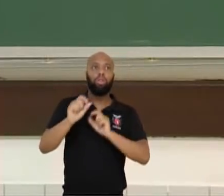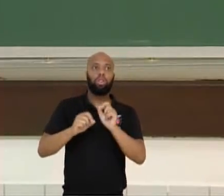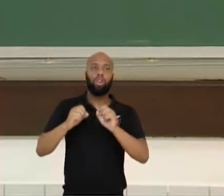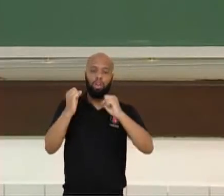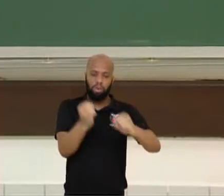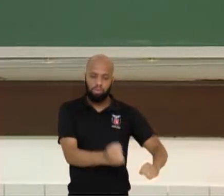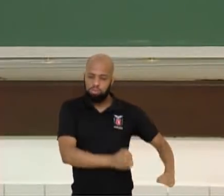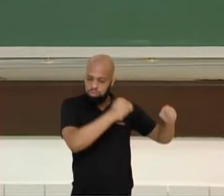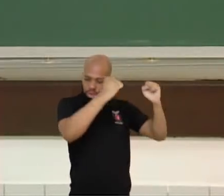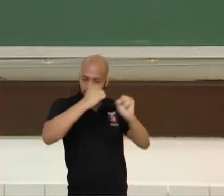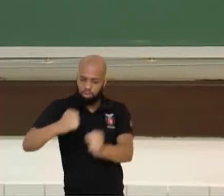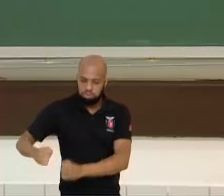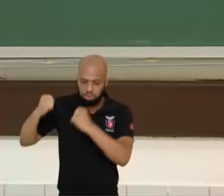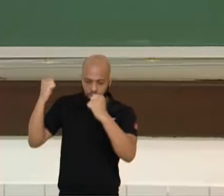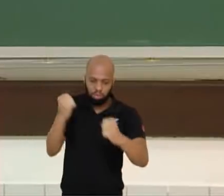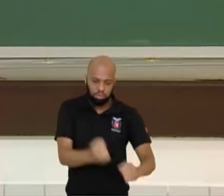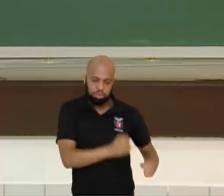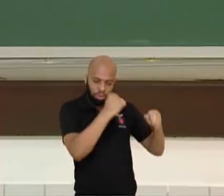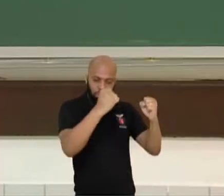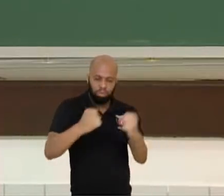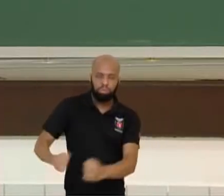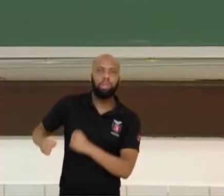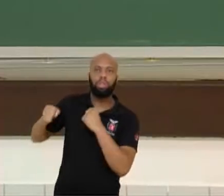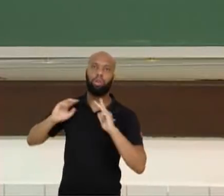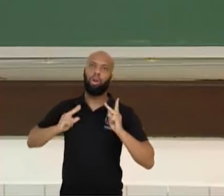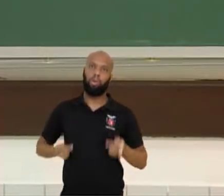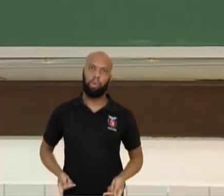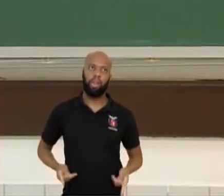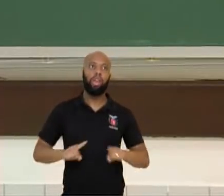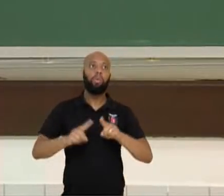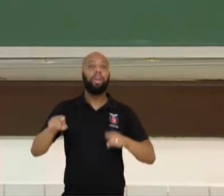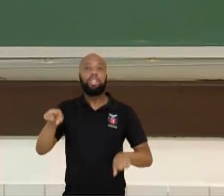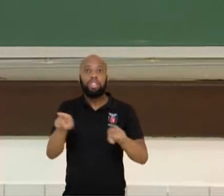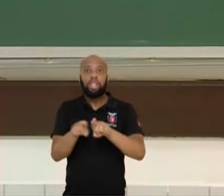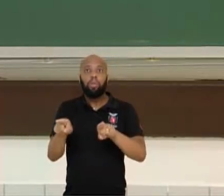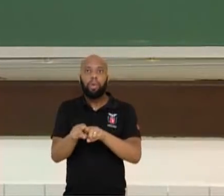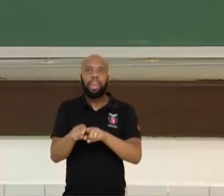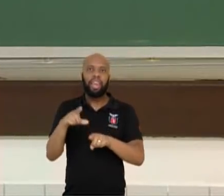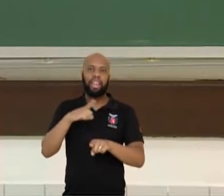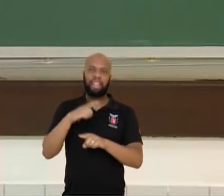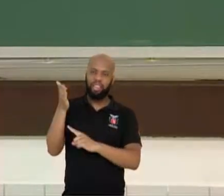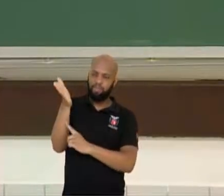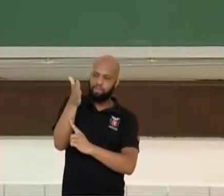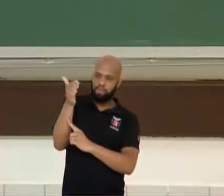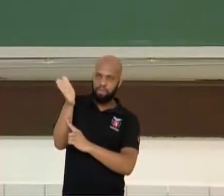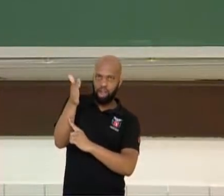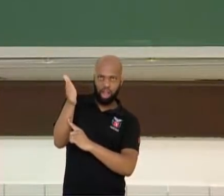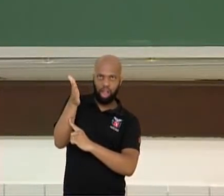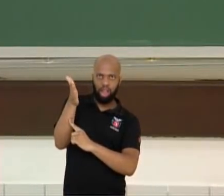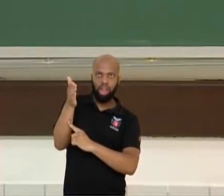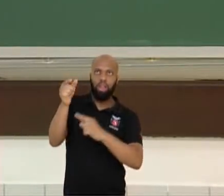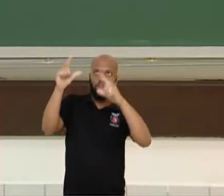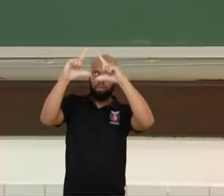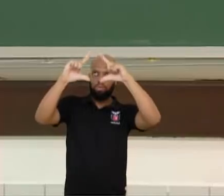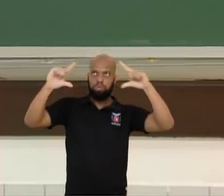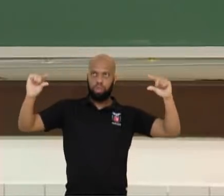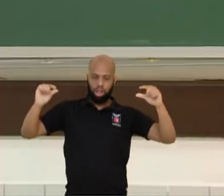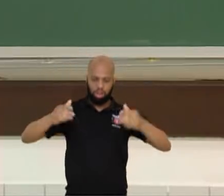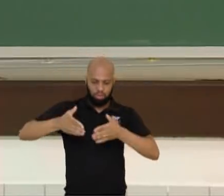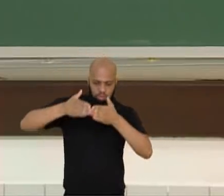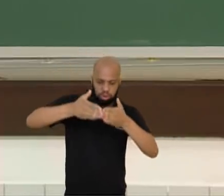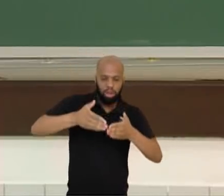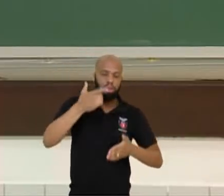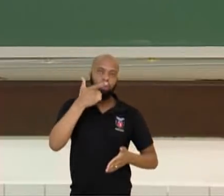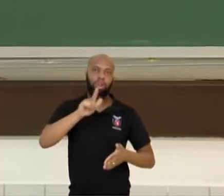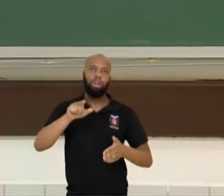humana. Se bem que aqui eles já aprenderam a usar o vento a favor deles, né? Quando eles usavam as velas. Mas predominantemente a força humana